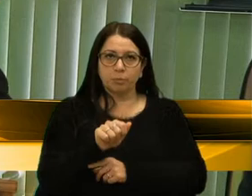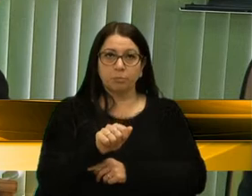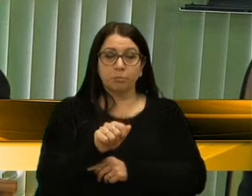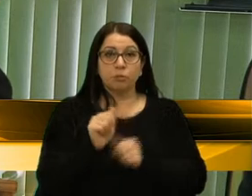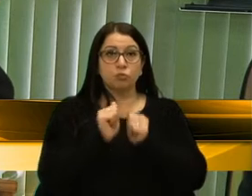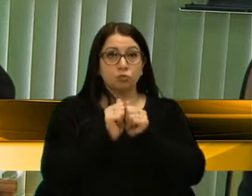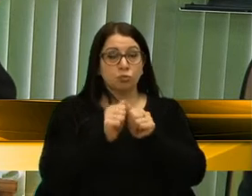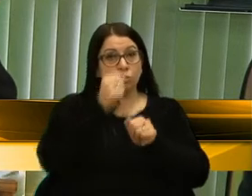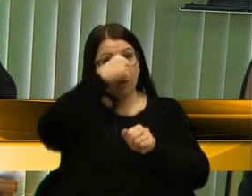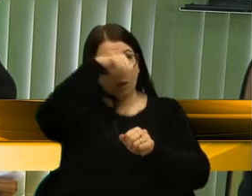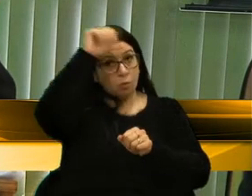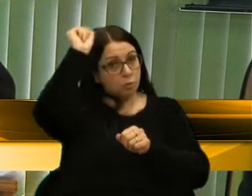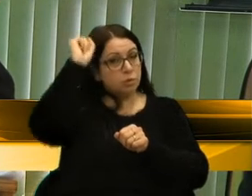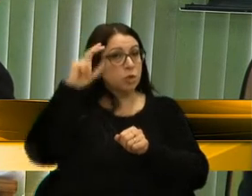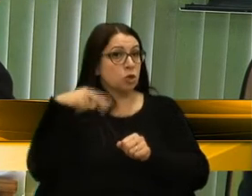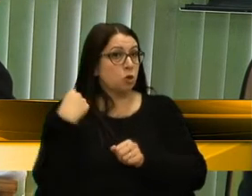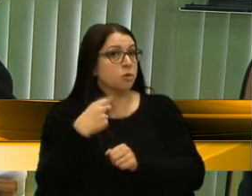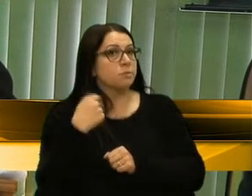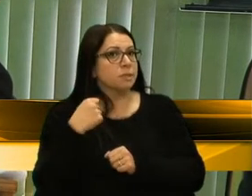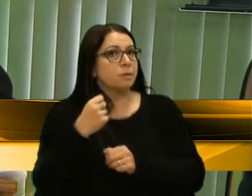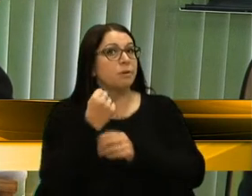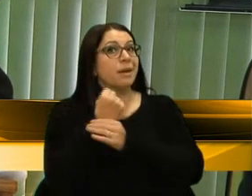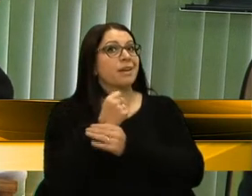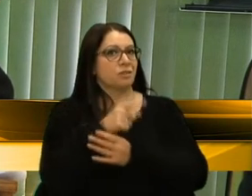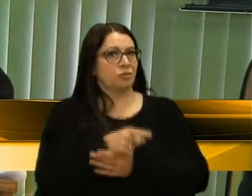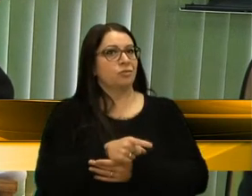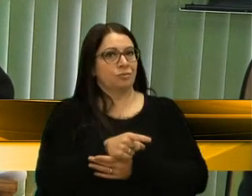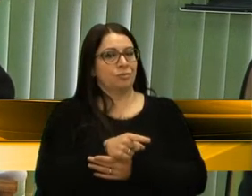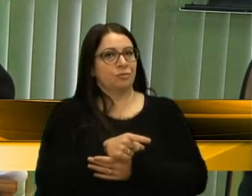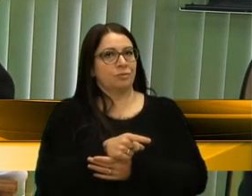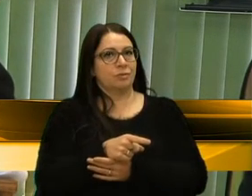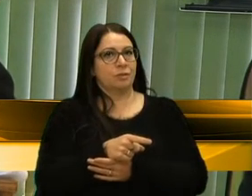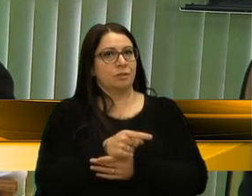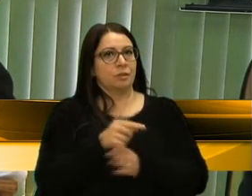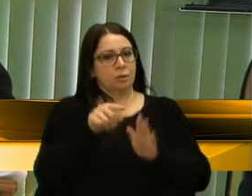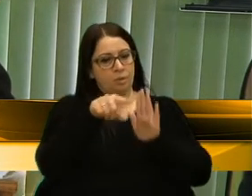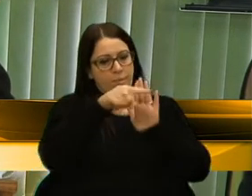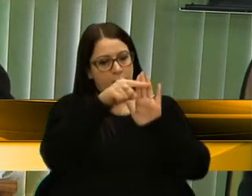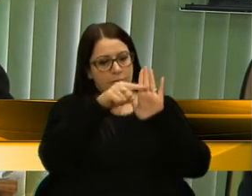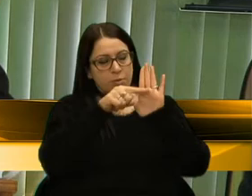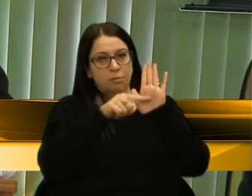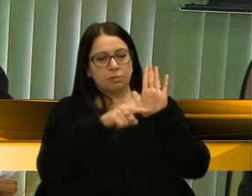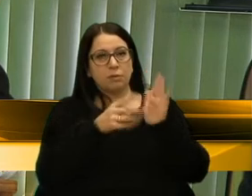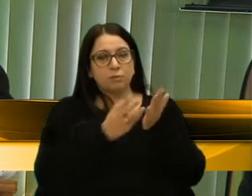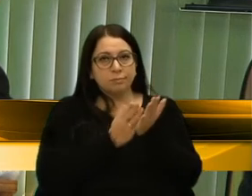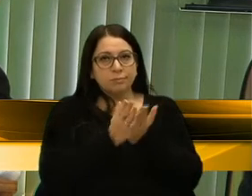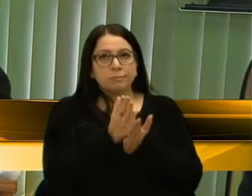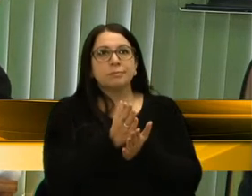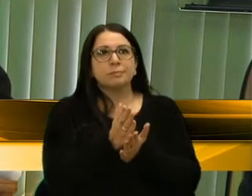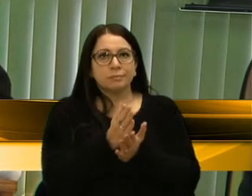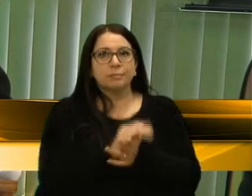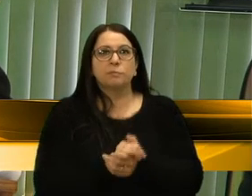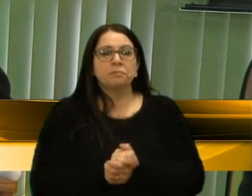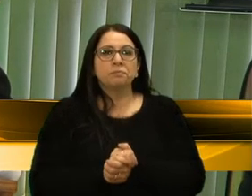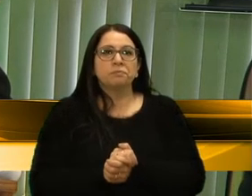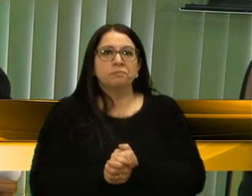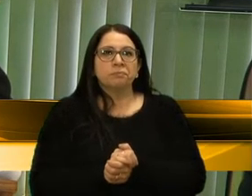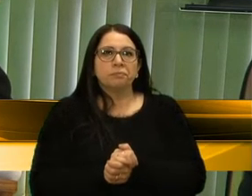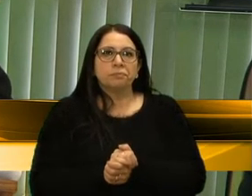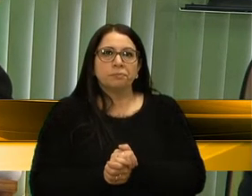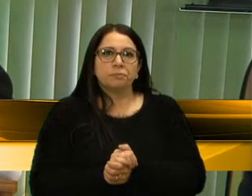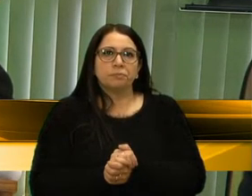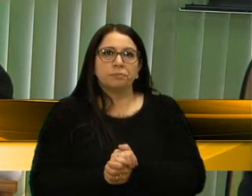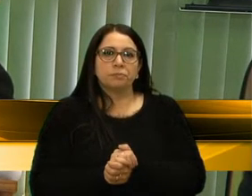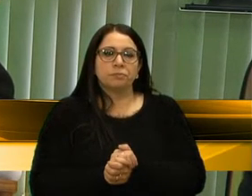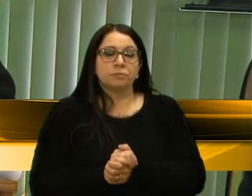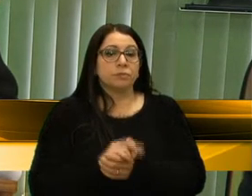e nós precisamos garantir que os termos sejam cumpridos, né, e que a